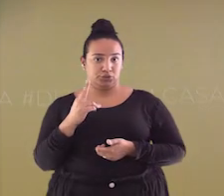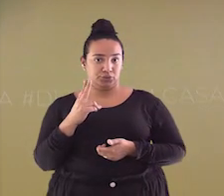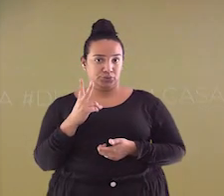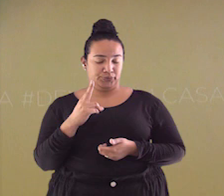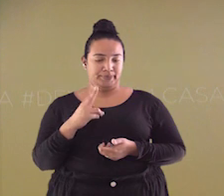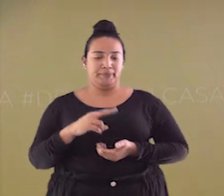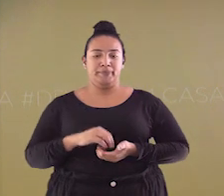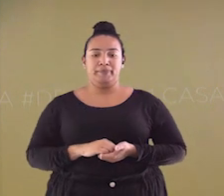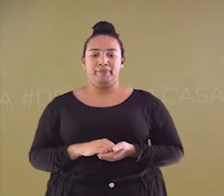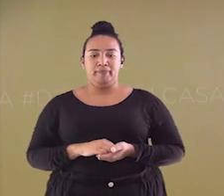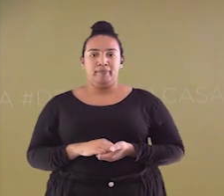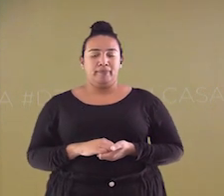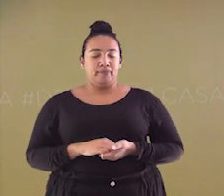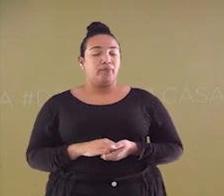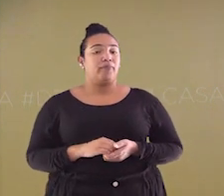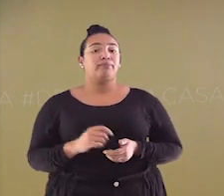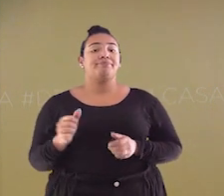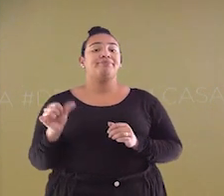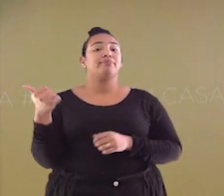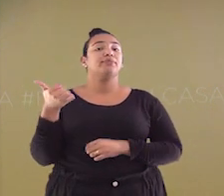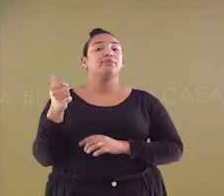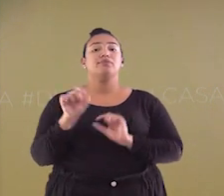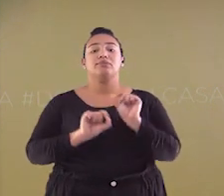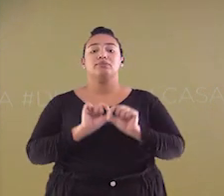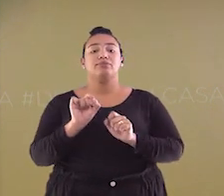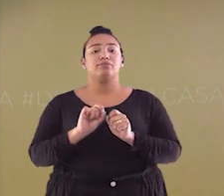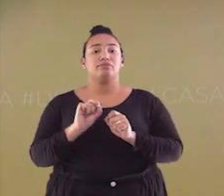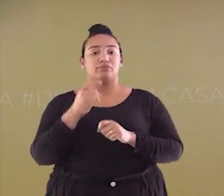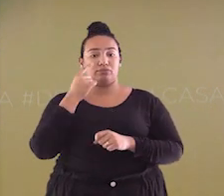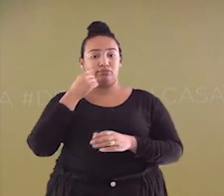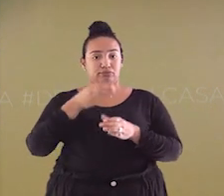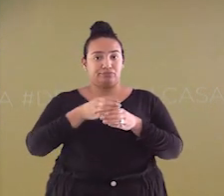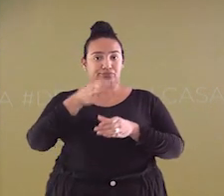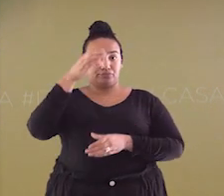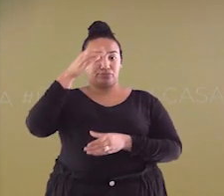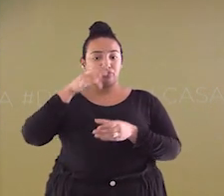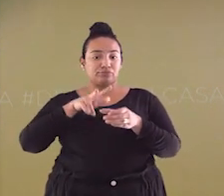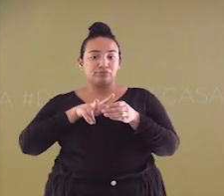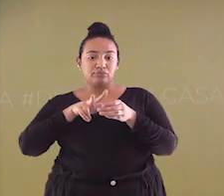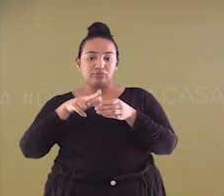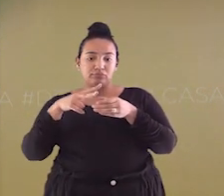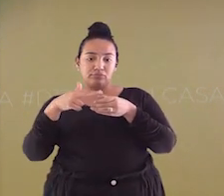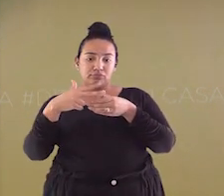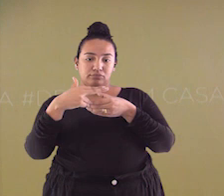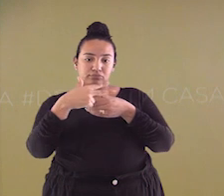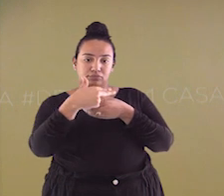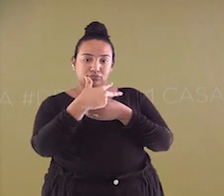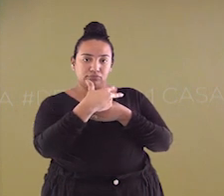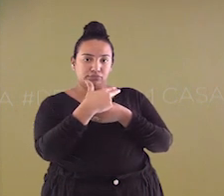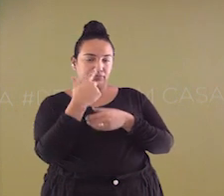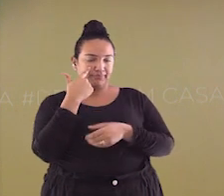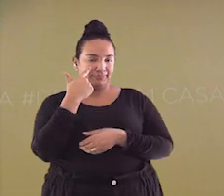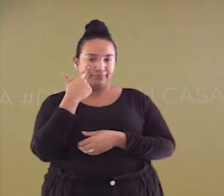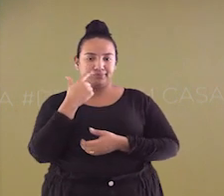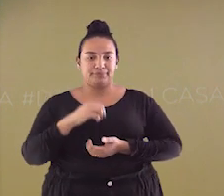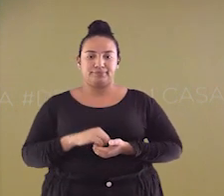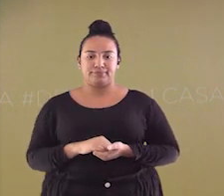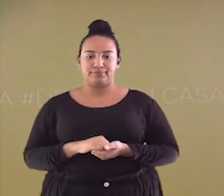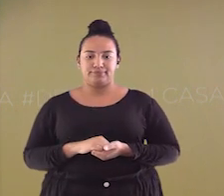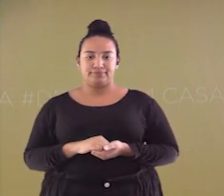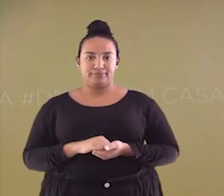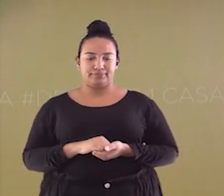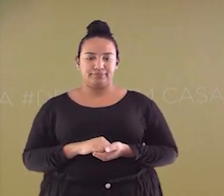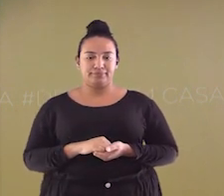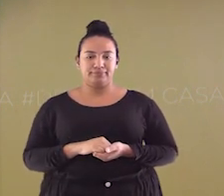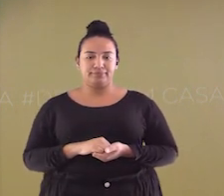tesoura. Vamos lá. O primeiro passo, eu vou pegar a garrafa PET e vou cortá-la nesse marco aqui. Eu vou